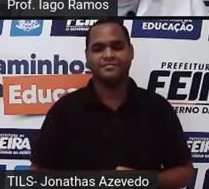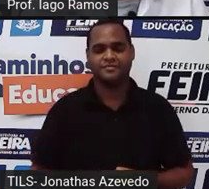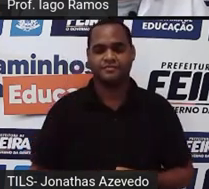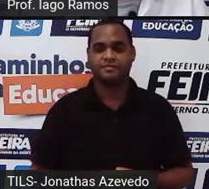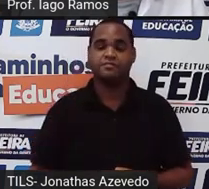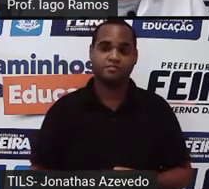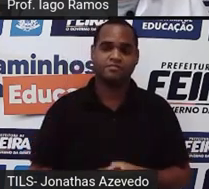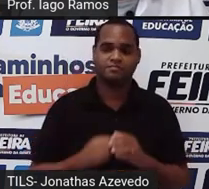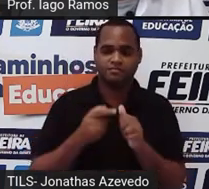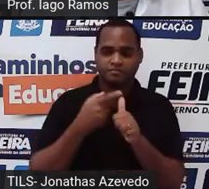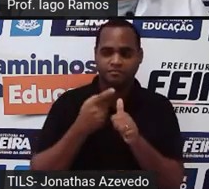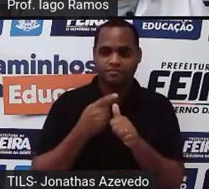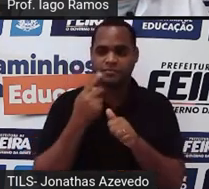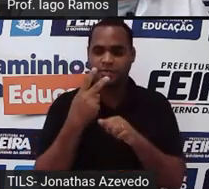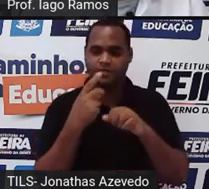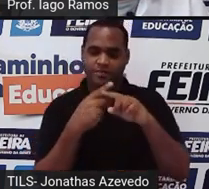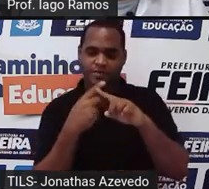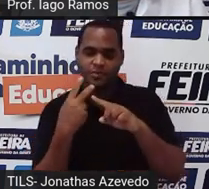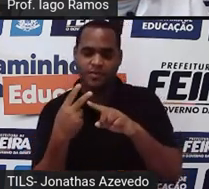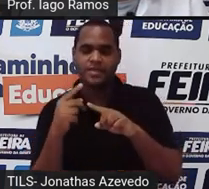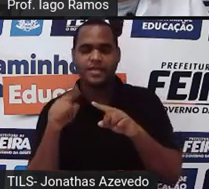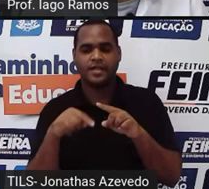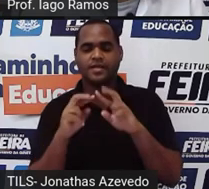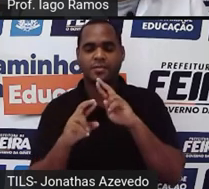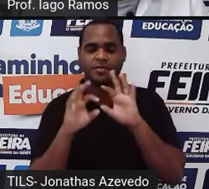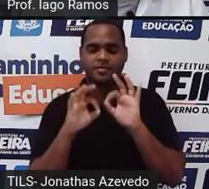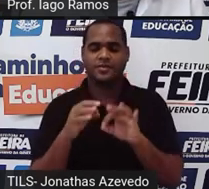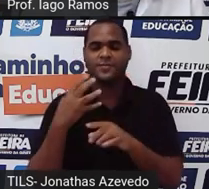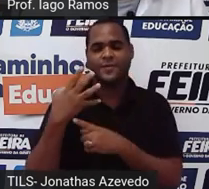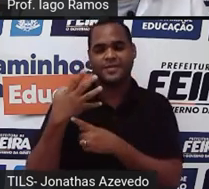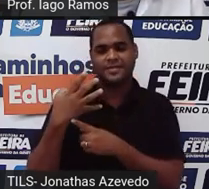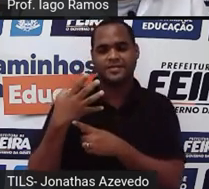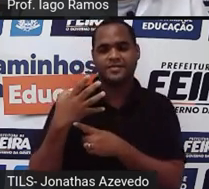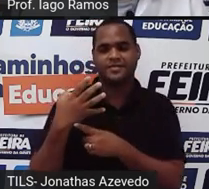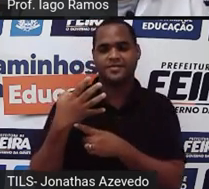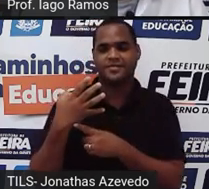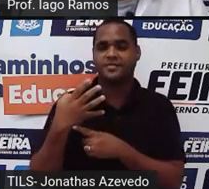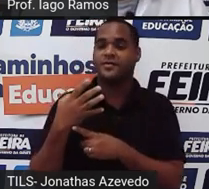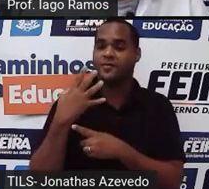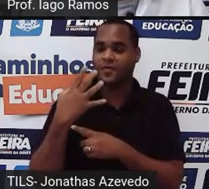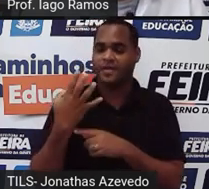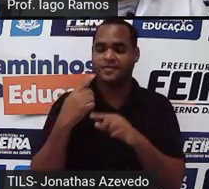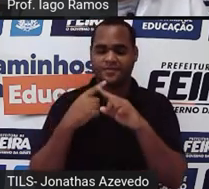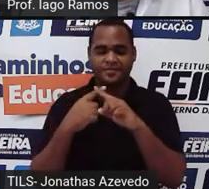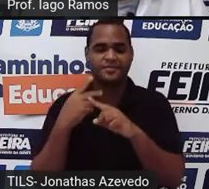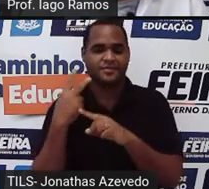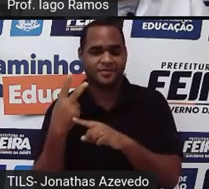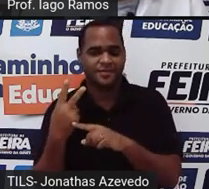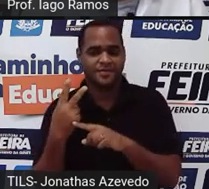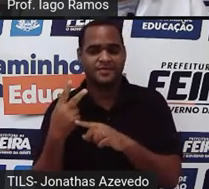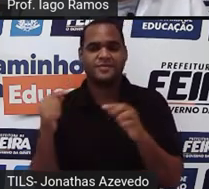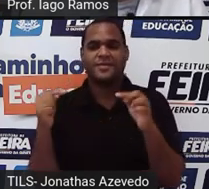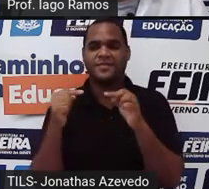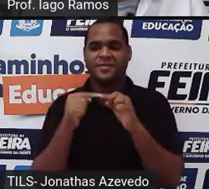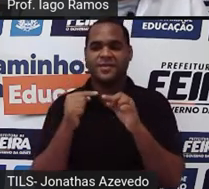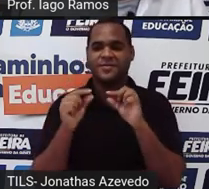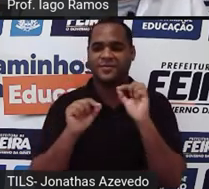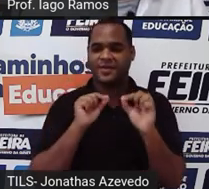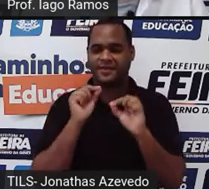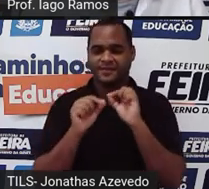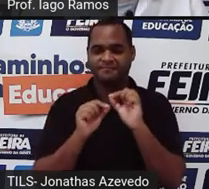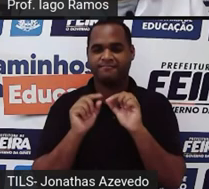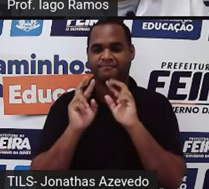Então, é só fazer 2 vezes 2, que vai dar 4, tá bom? 4 raiz de 2 vai ser